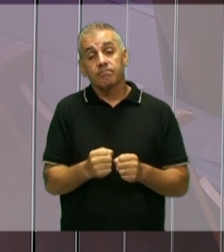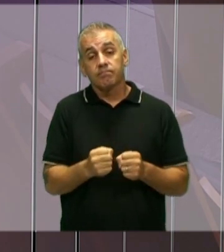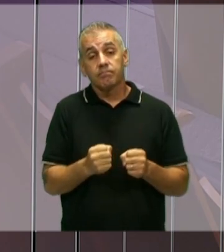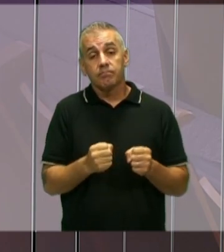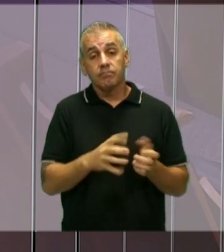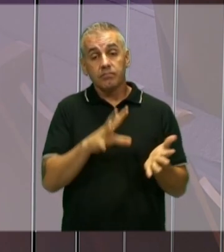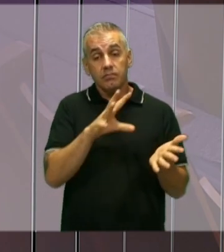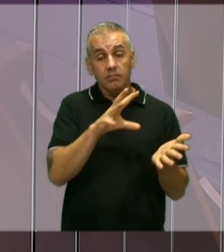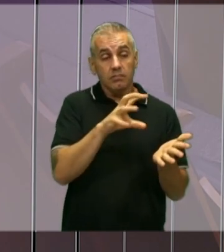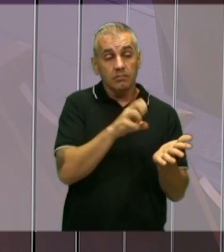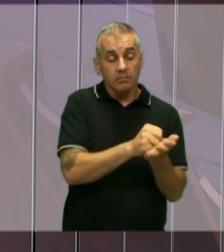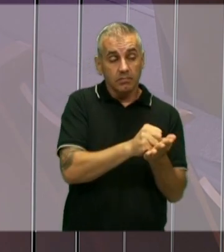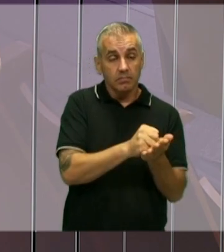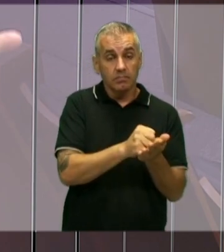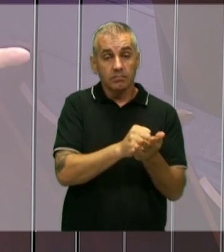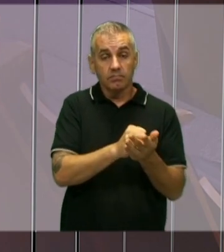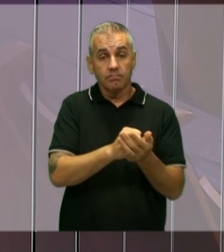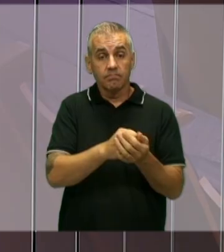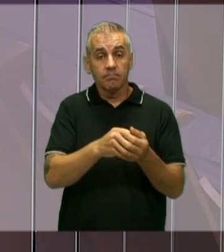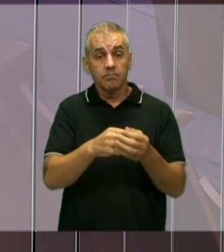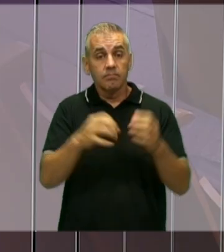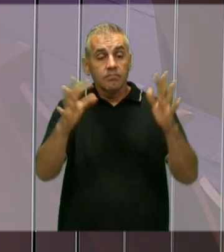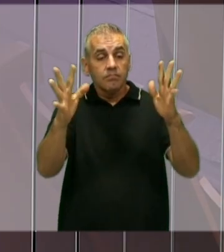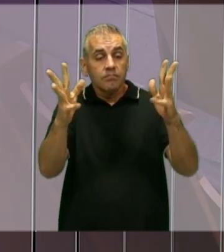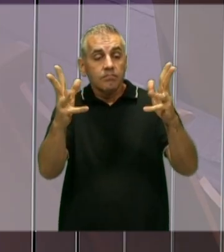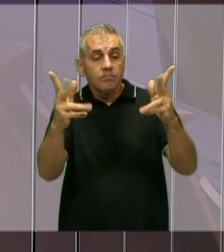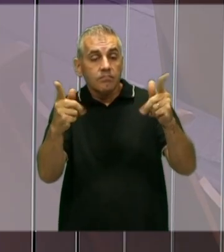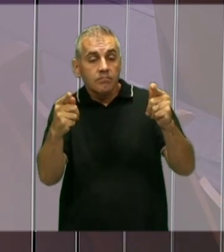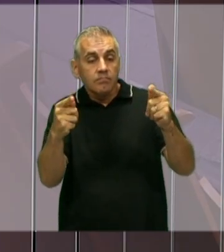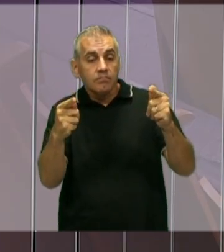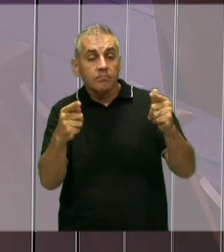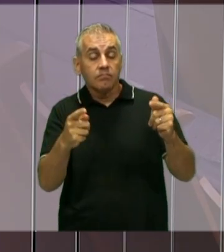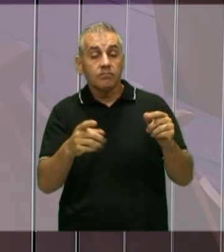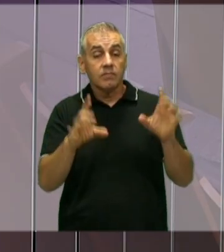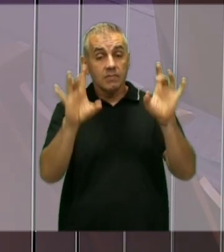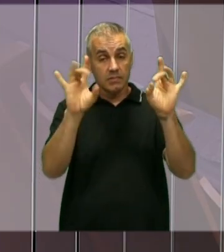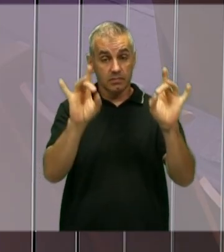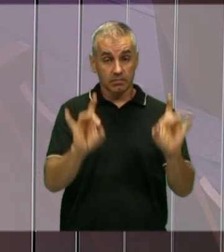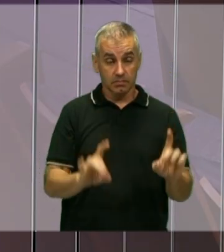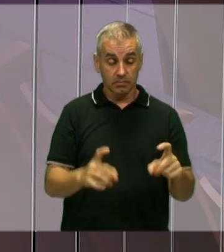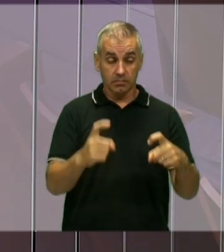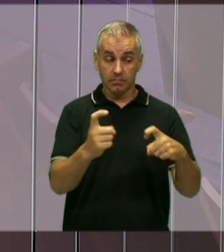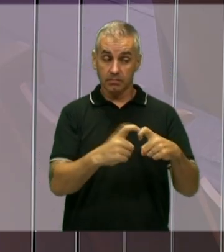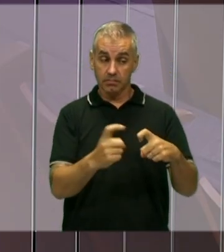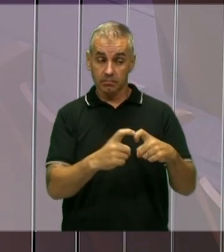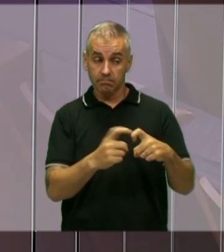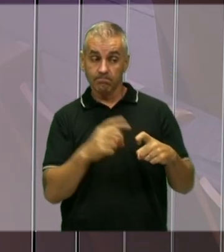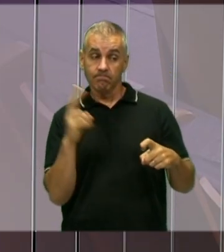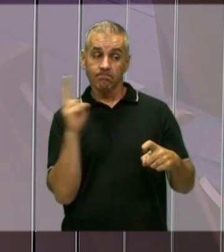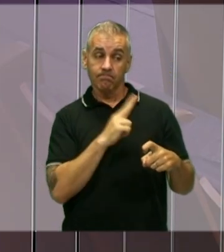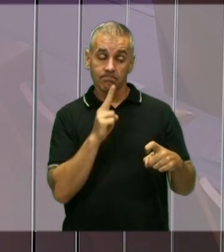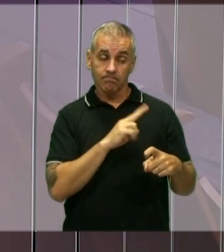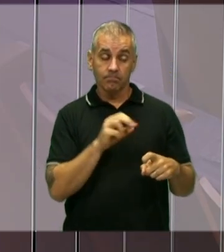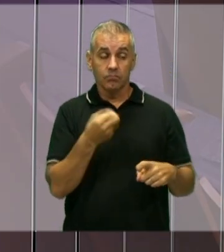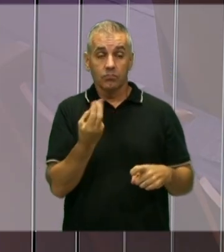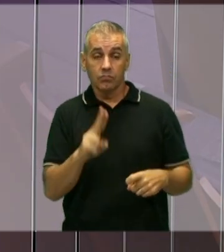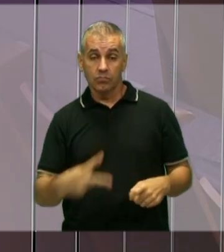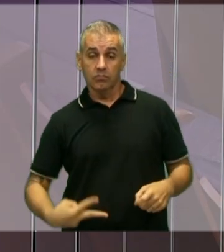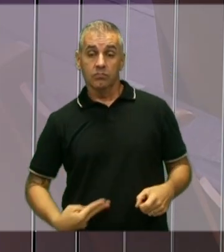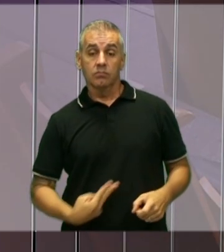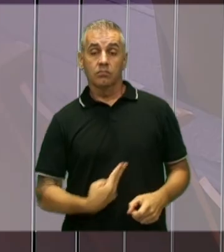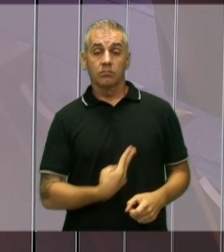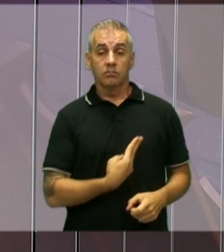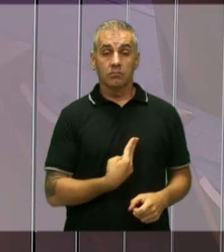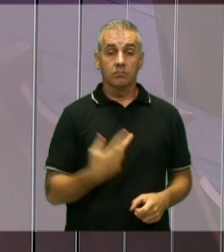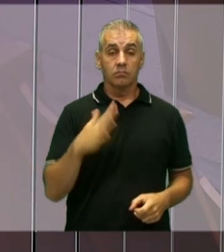registro de qualificação profissional de especialista em medicina de emergência ou em cirurgia geral ou